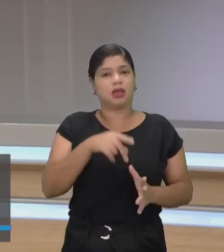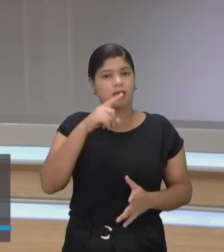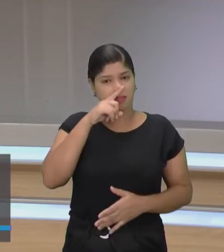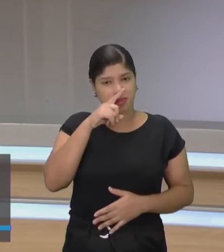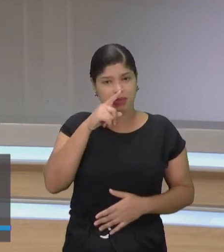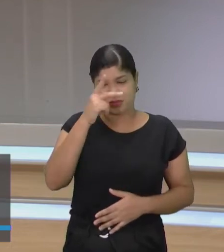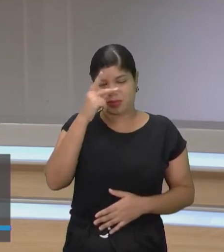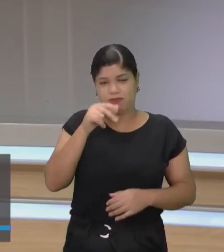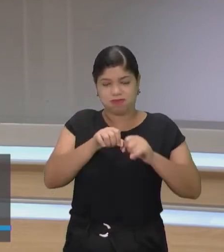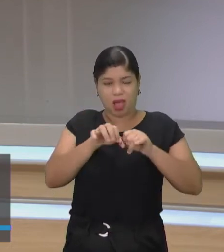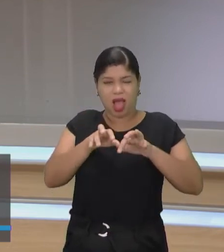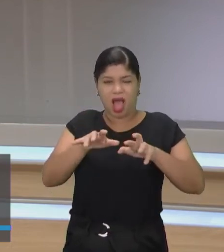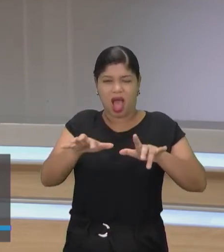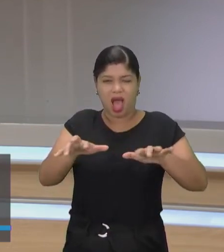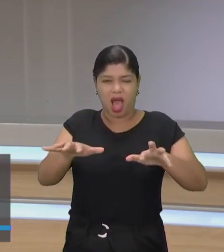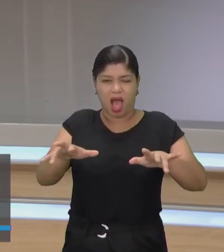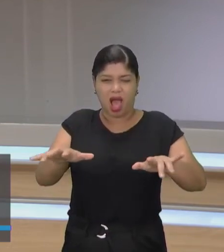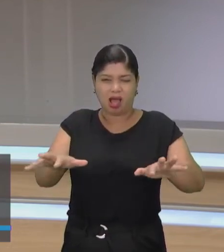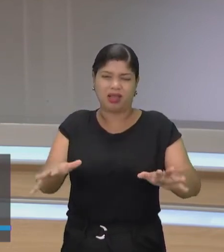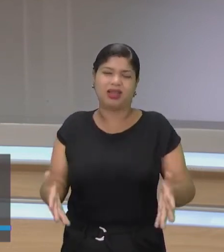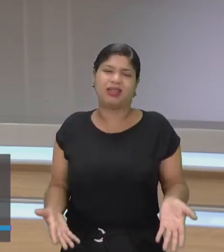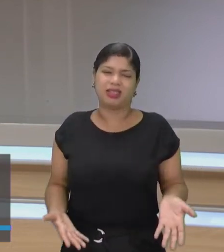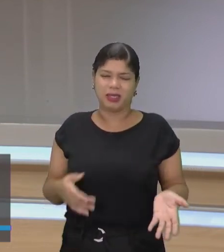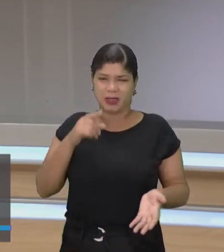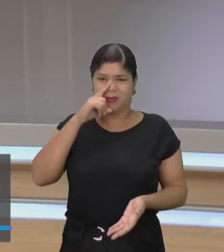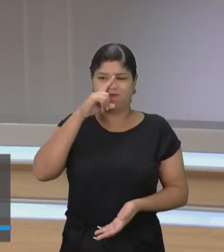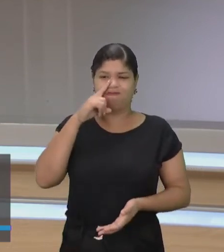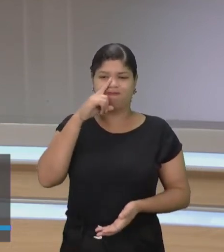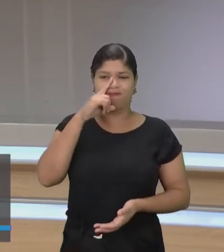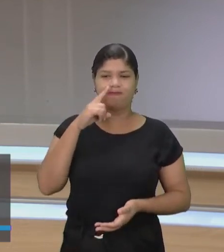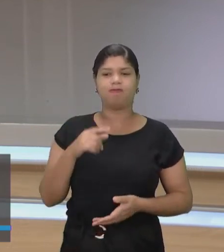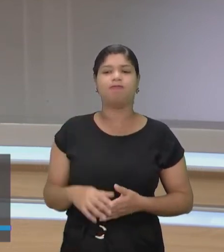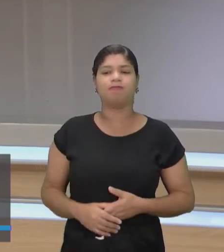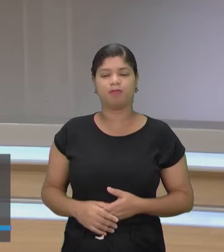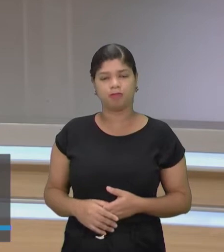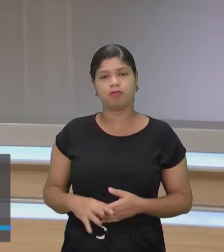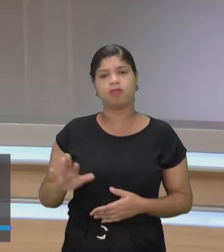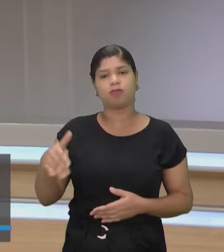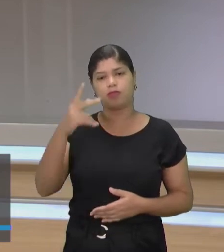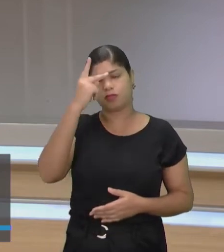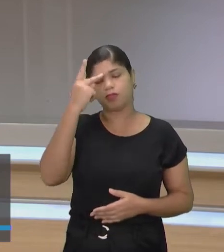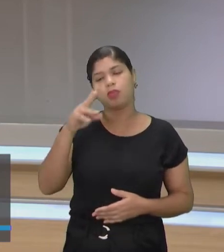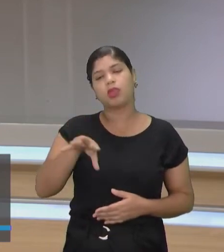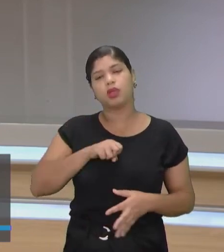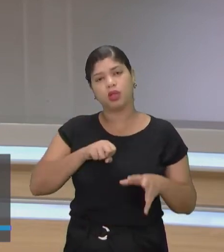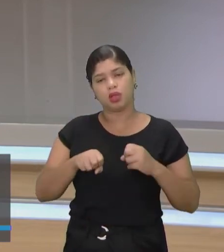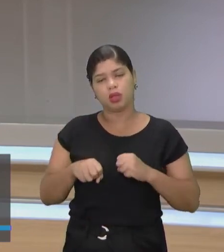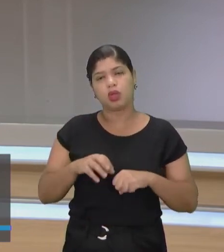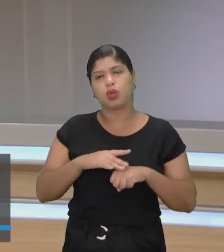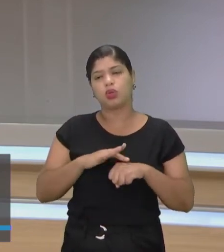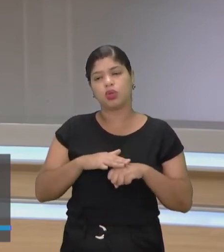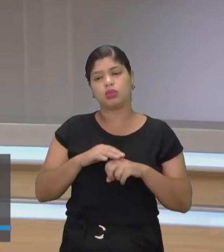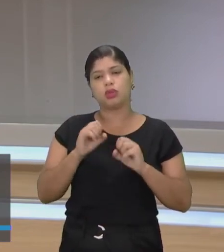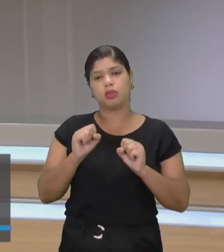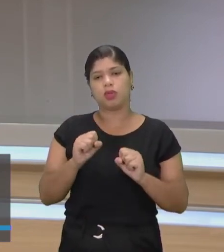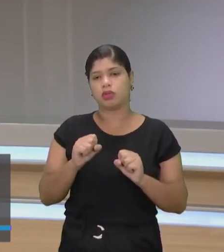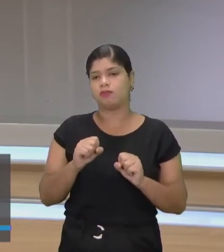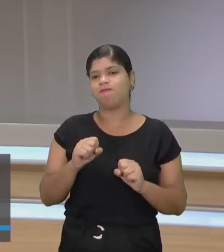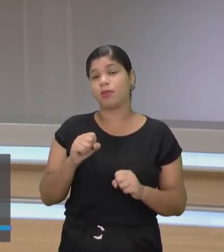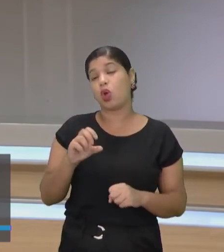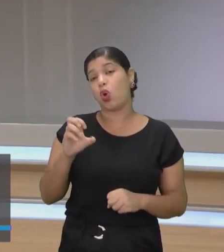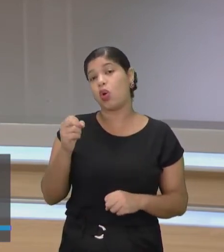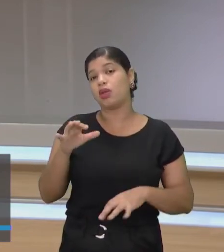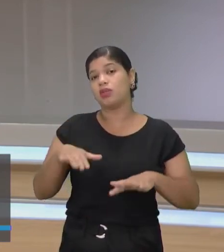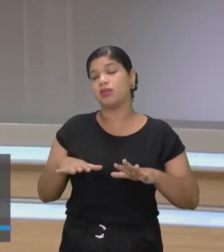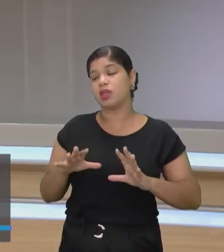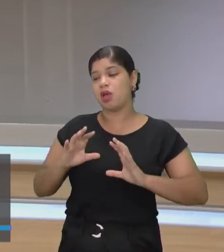contagiar todo aquele ambiente, toda aquela situação, e podendo trazer problemas tanto biológicos, tanto químicos, a lixões ou a terreiros,